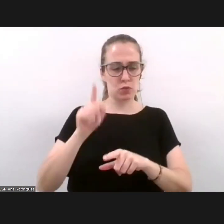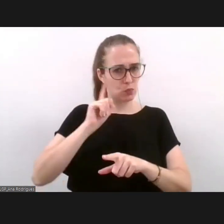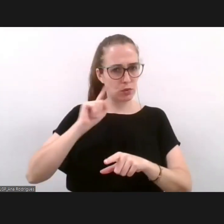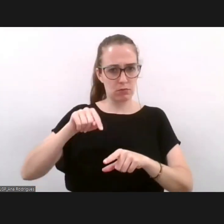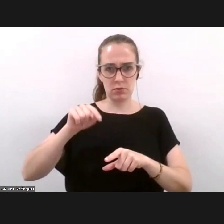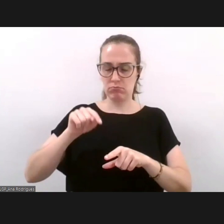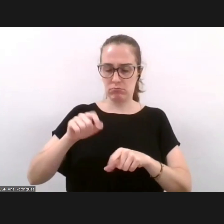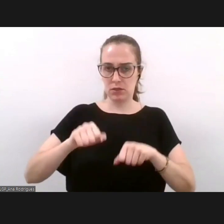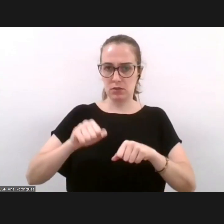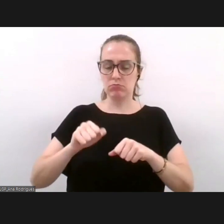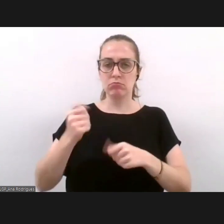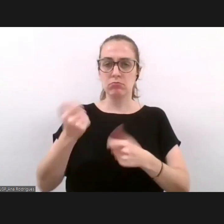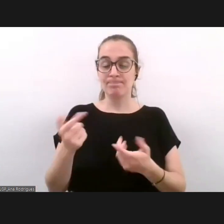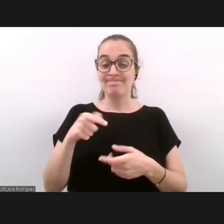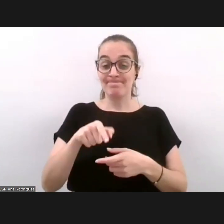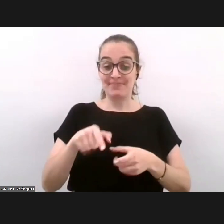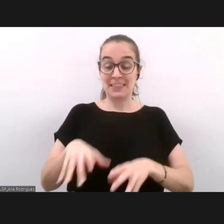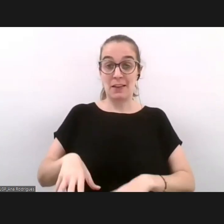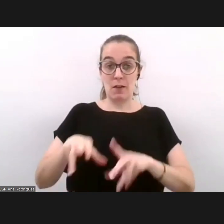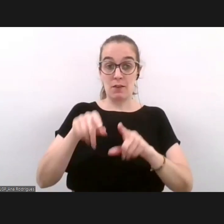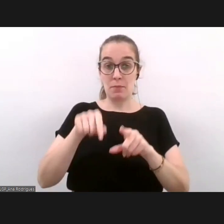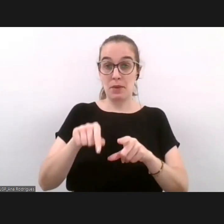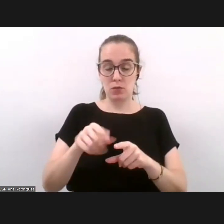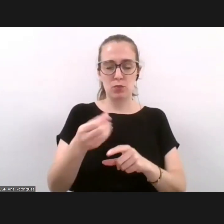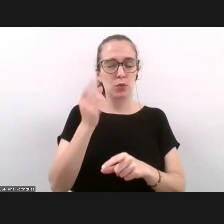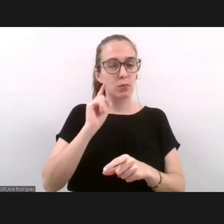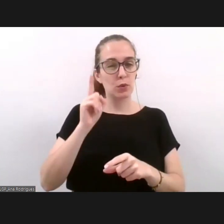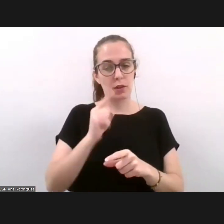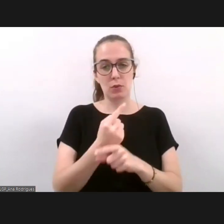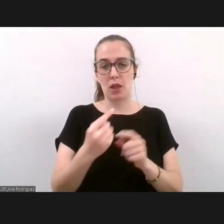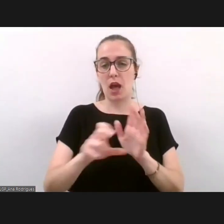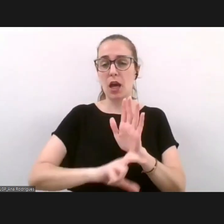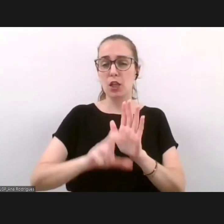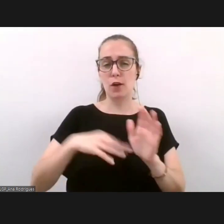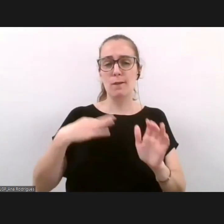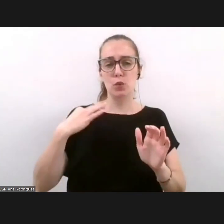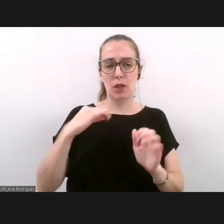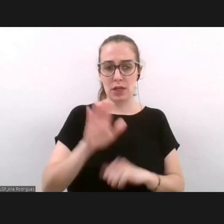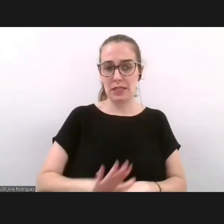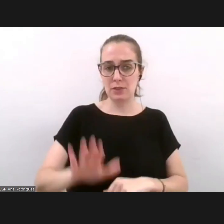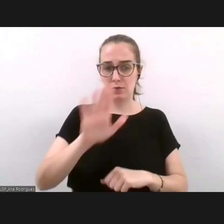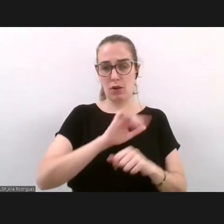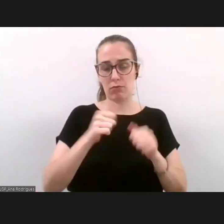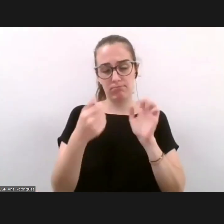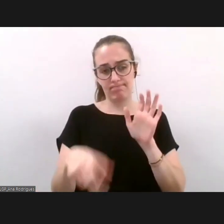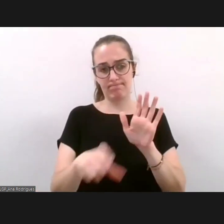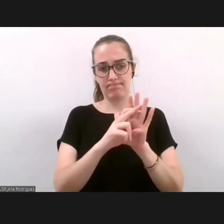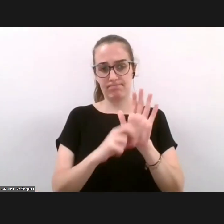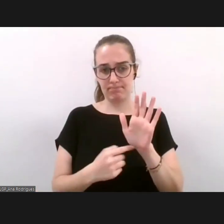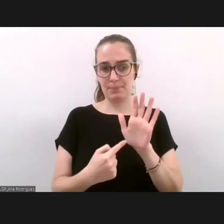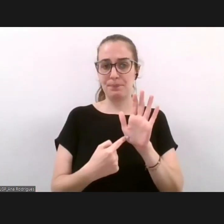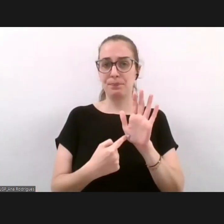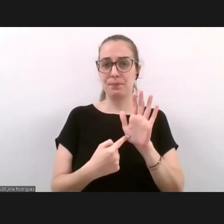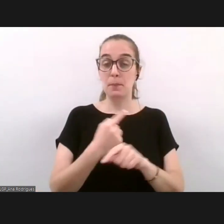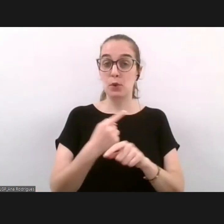que, aliás, foi relevante para a preparação do relatório voluntário nacional, que tem a ver com a aprovação da Resolução do Conselho